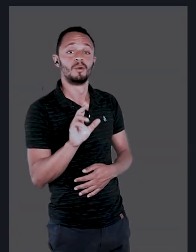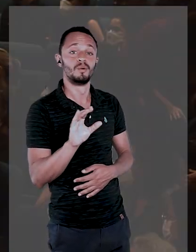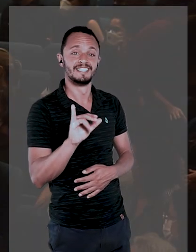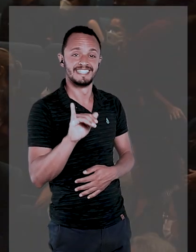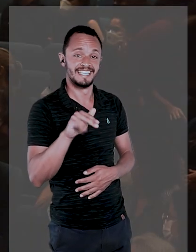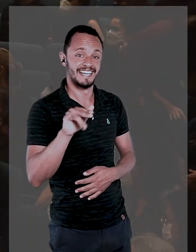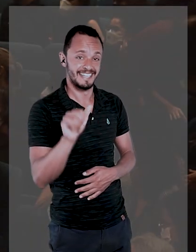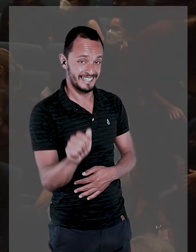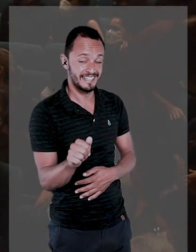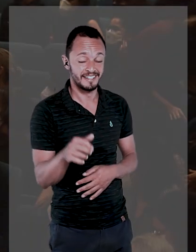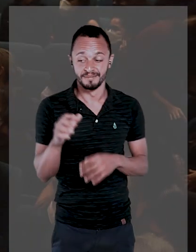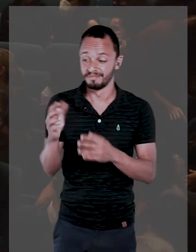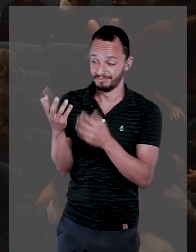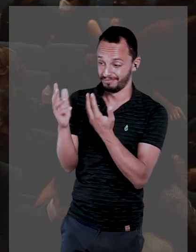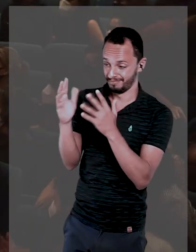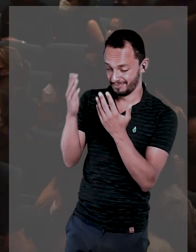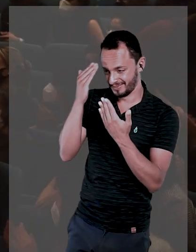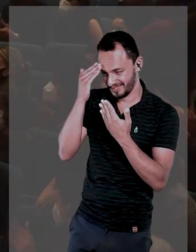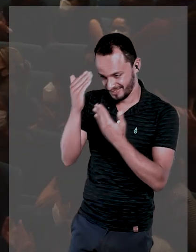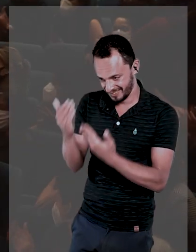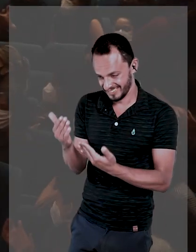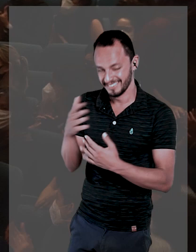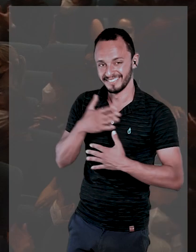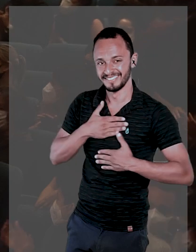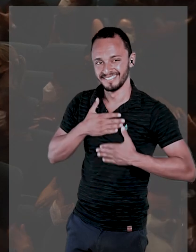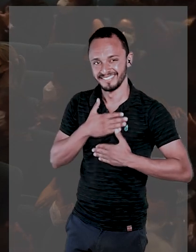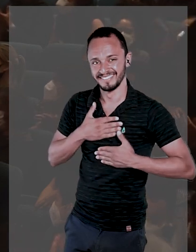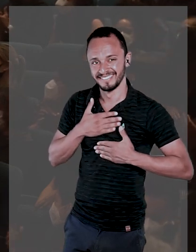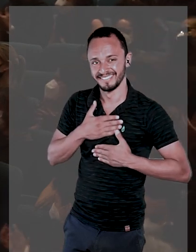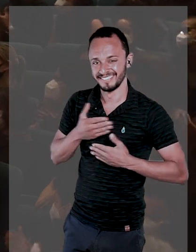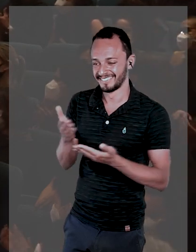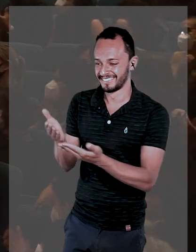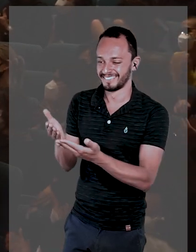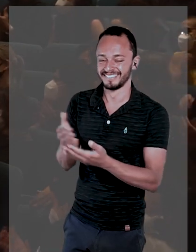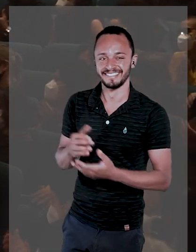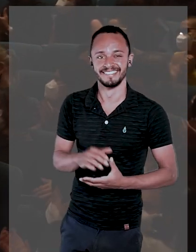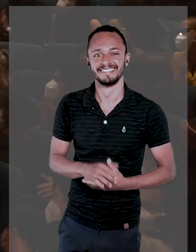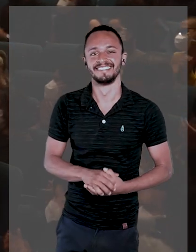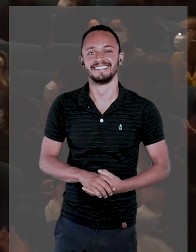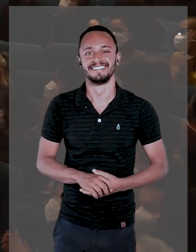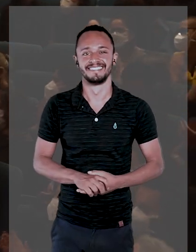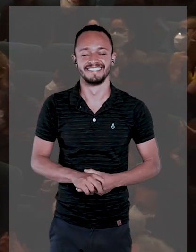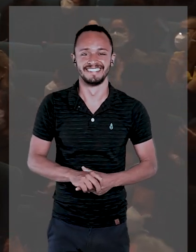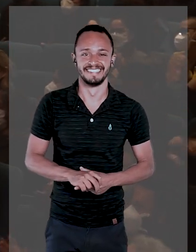Como é que você se chama? Luciana. Obrigado. Oi, Léo.